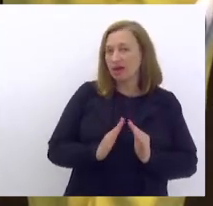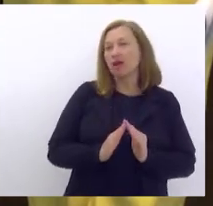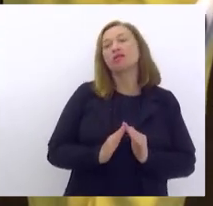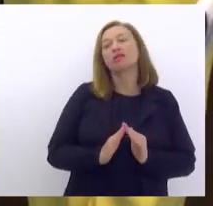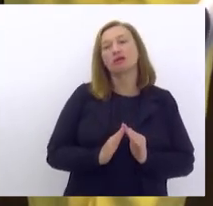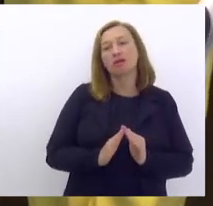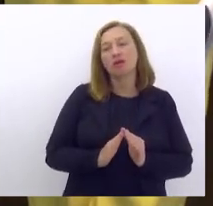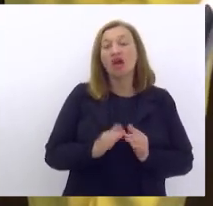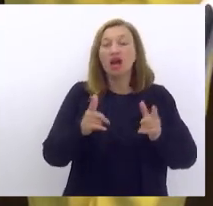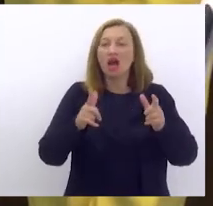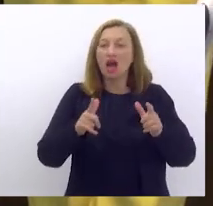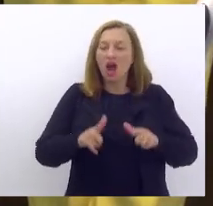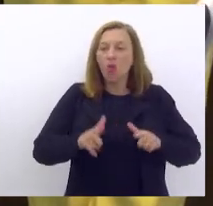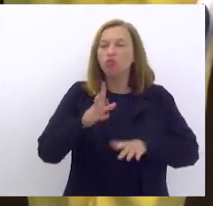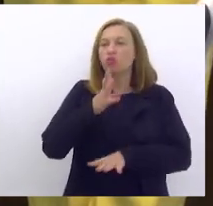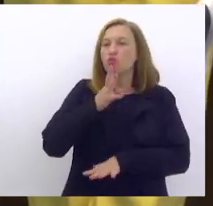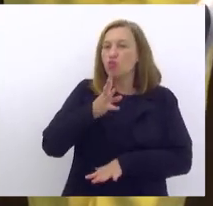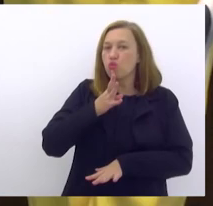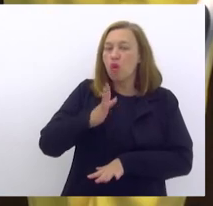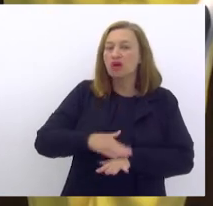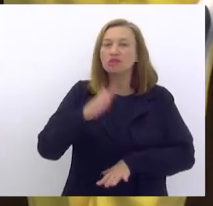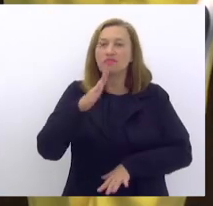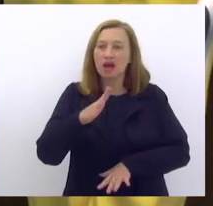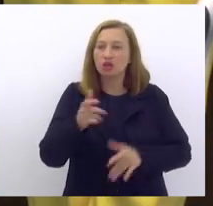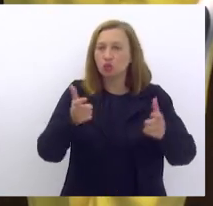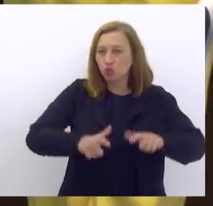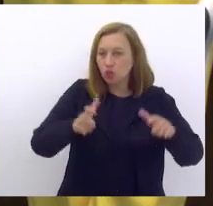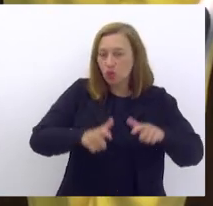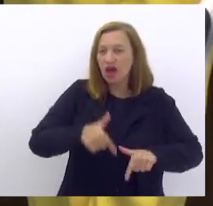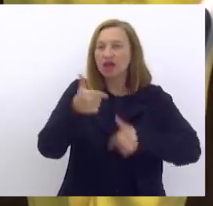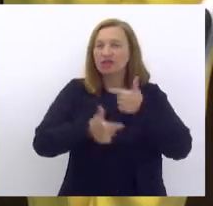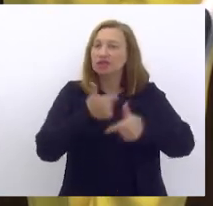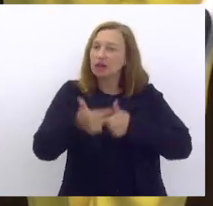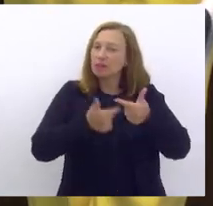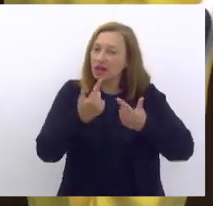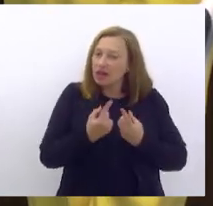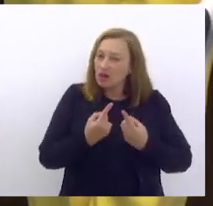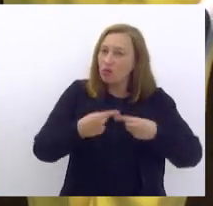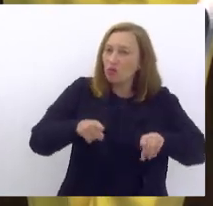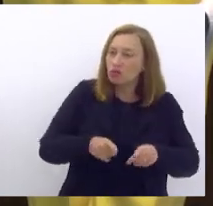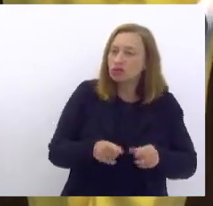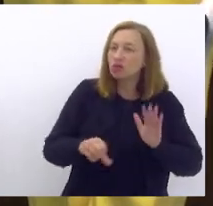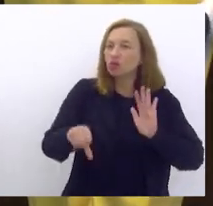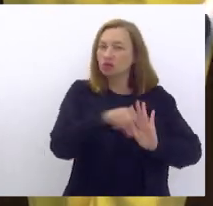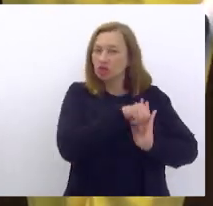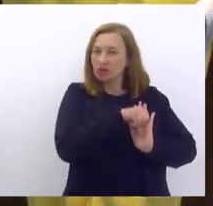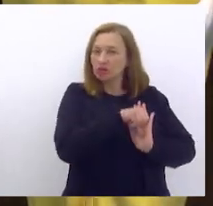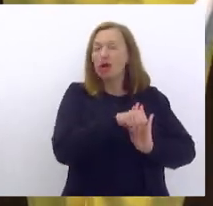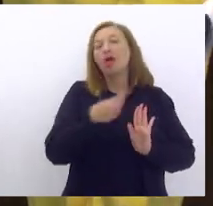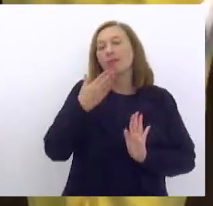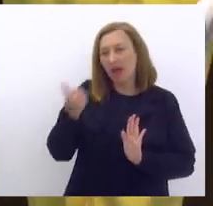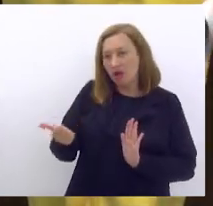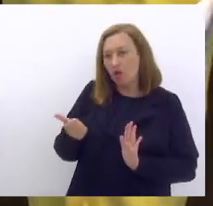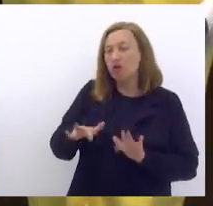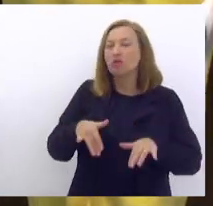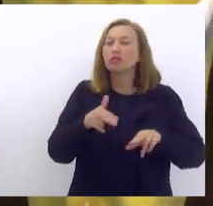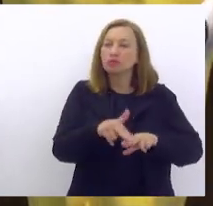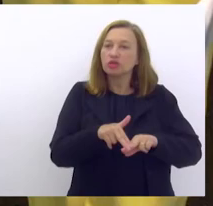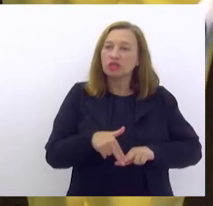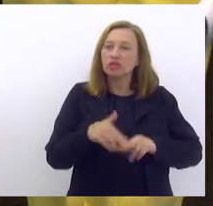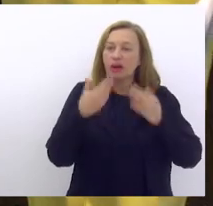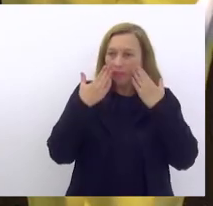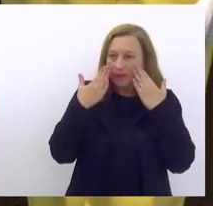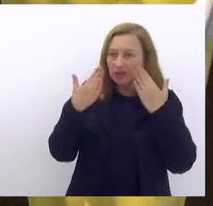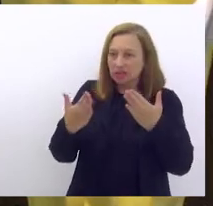residências, aonde conhecem mais o seu reduto para combater a criminalidade, é melhor. Então, por isso, eu